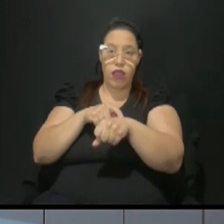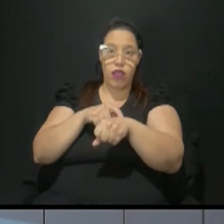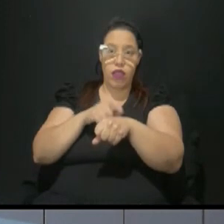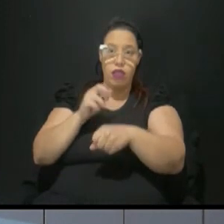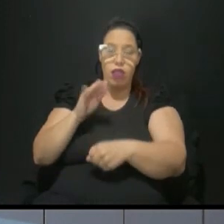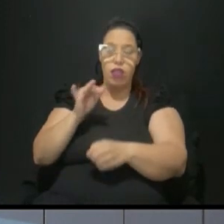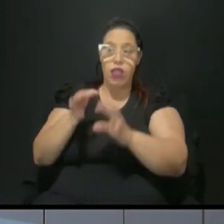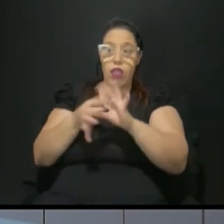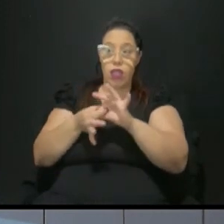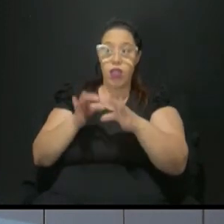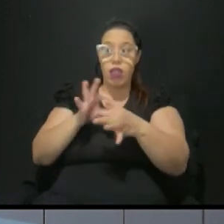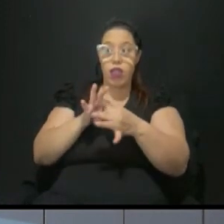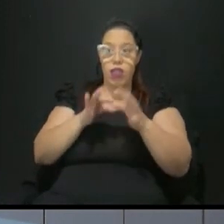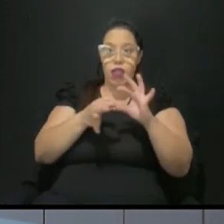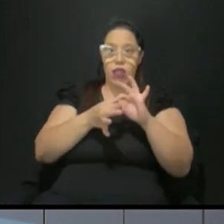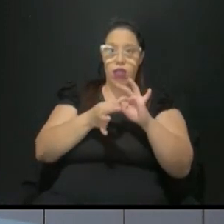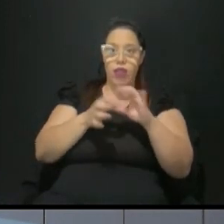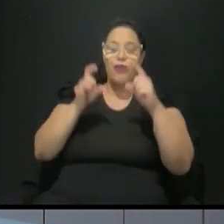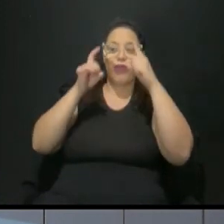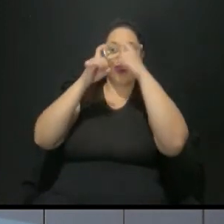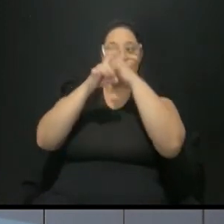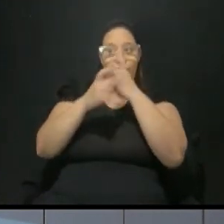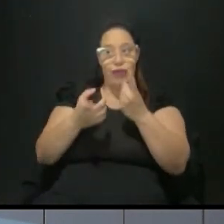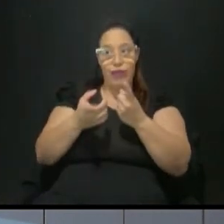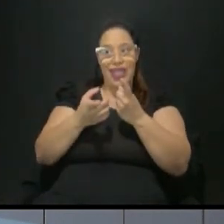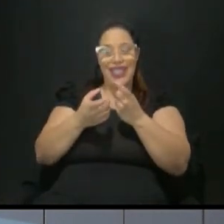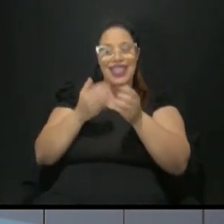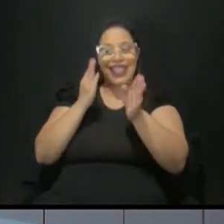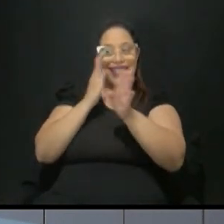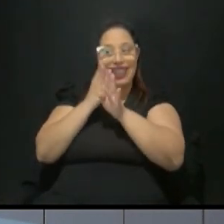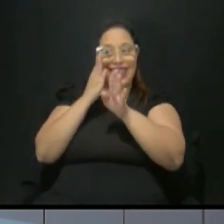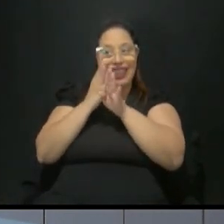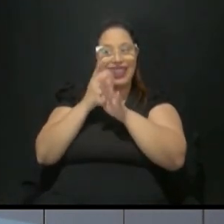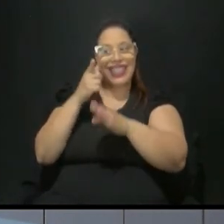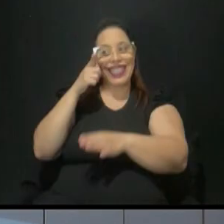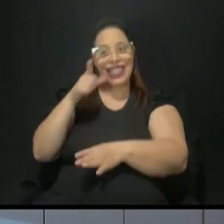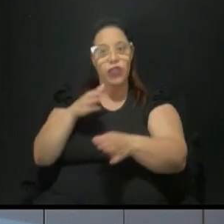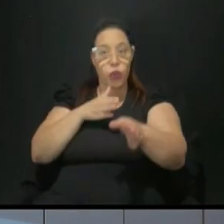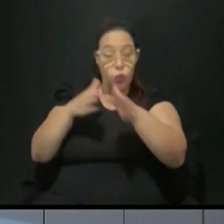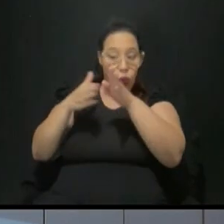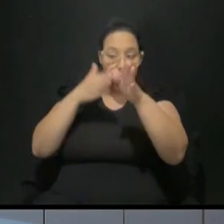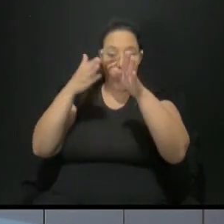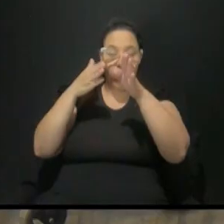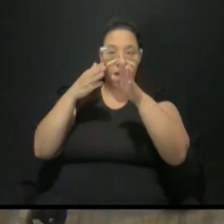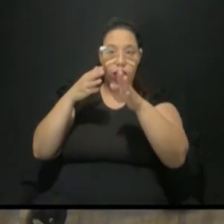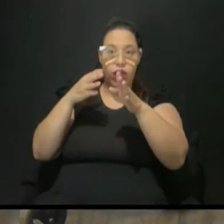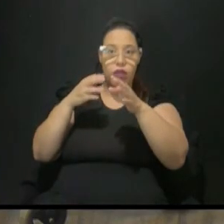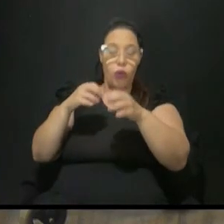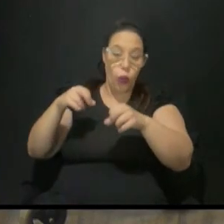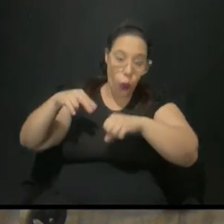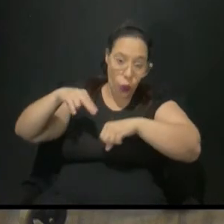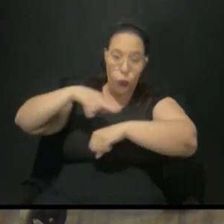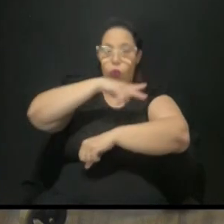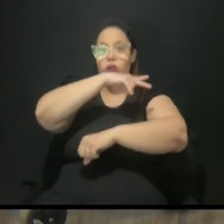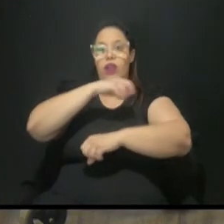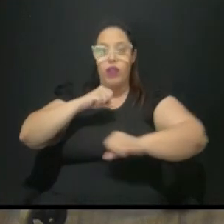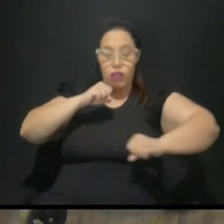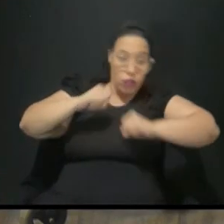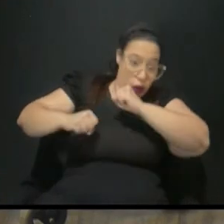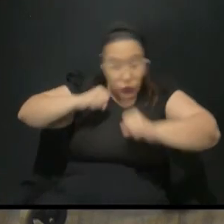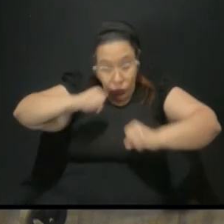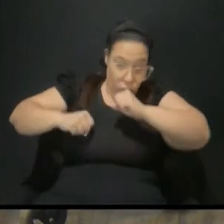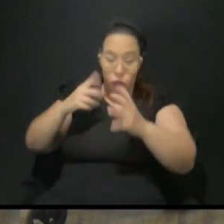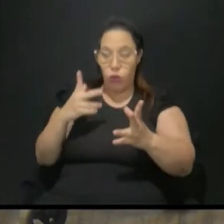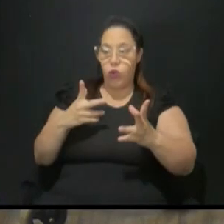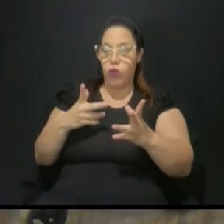então isso também é um dificultador para encontrar pessoas que consigam guiá-lo na velocidade que ele corre. Ah, então tem essa também. O guia, ele